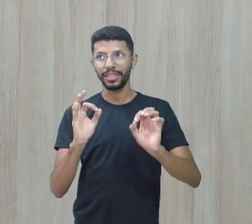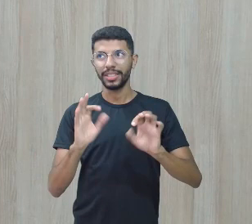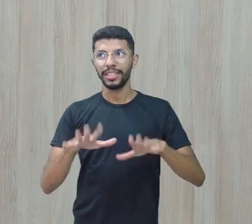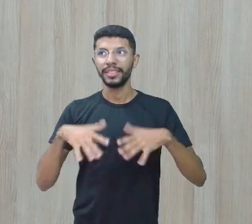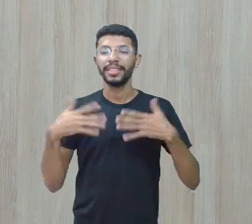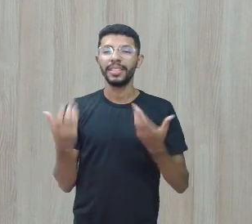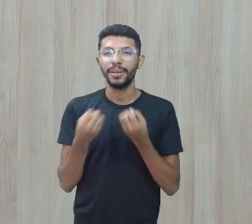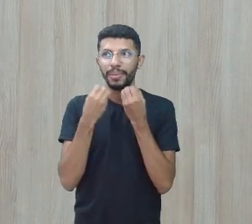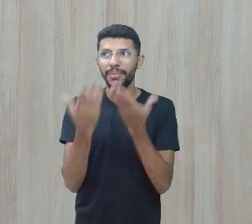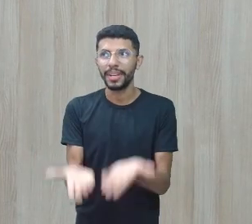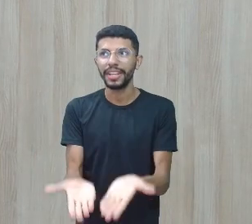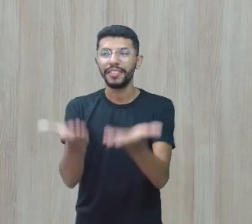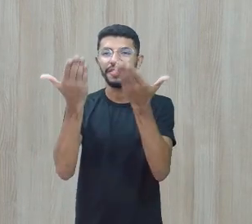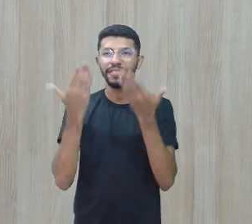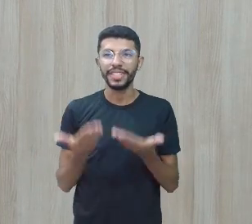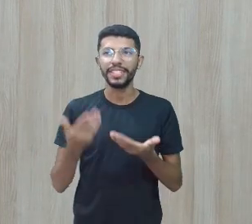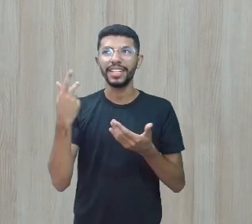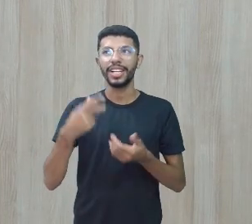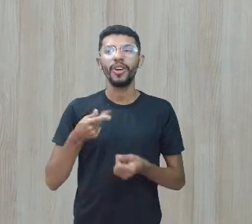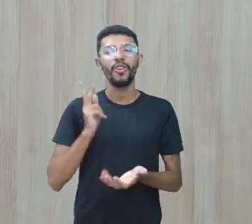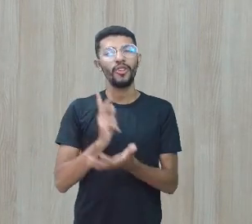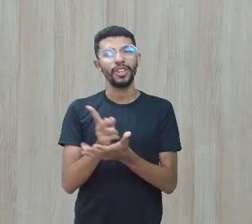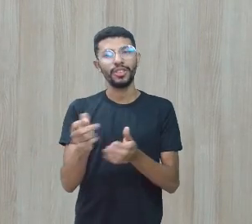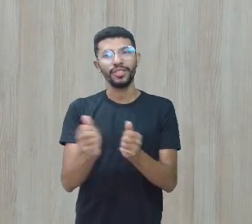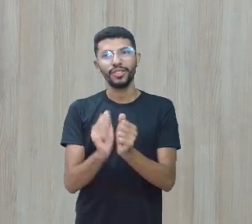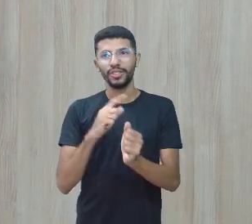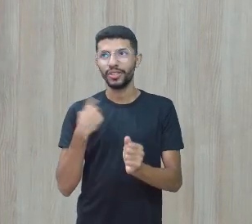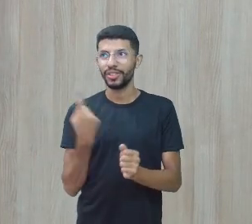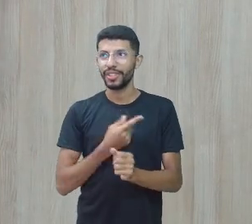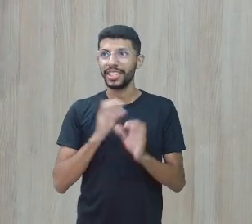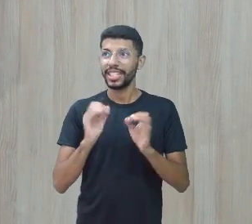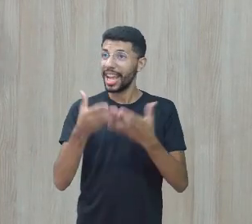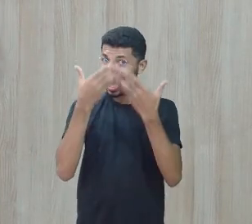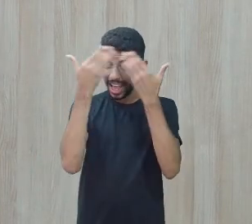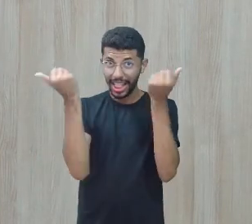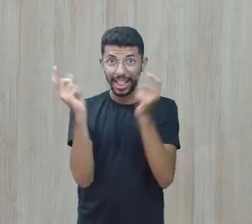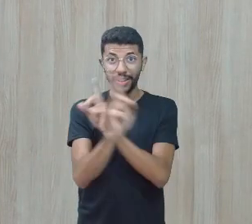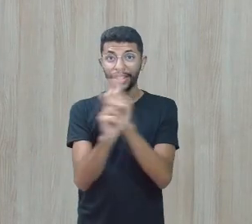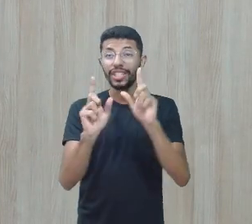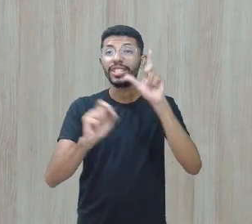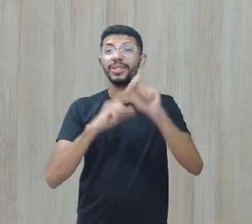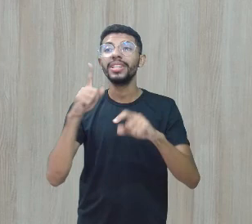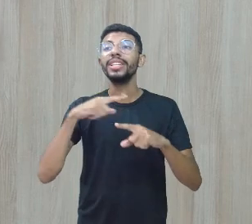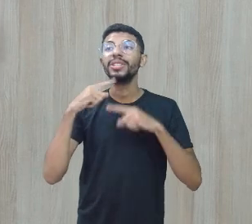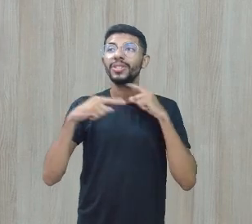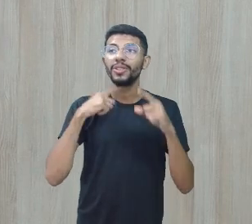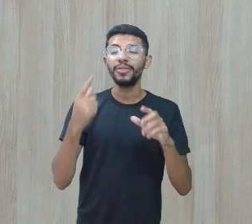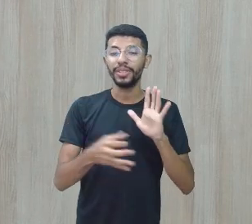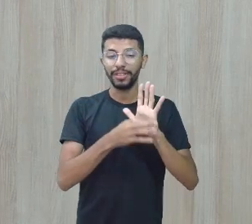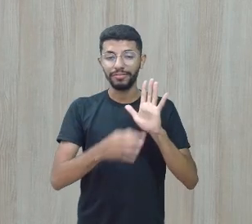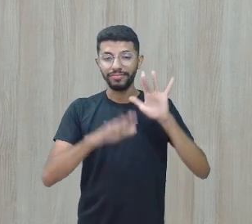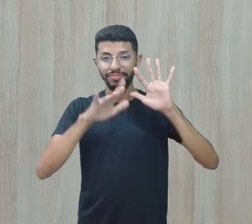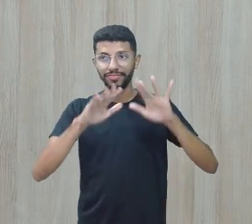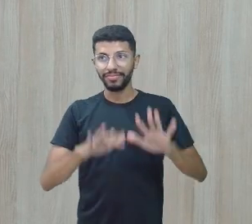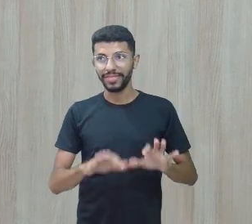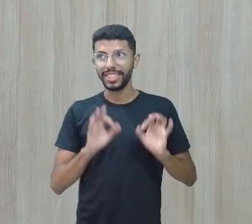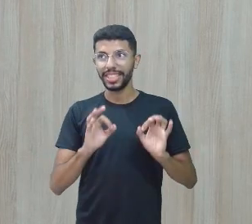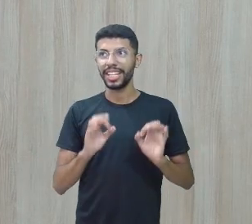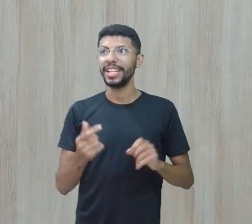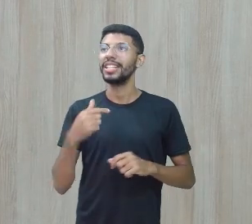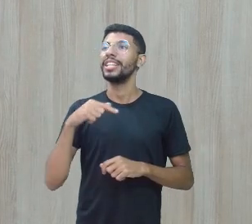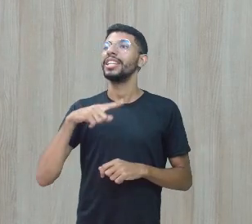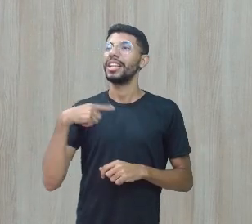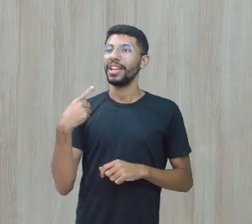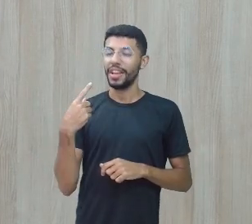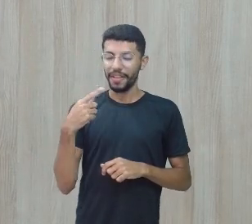muito bem-vindos. Continuem aí com a gente. Não esqueça de deixar sua dúvida nos comentários, que a gente